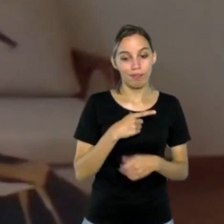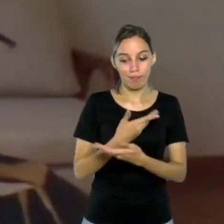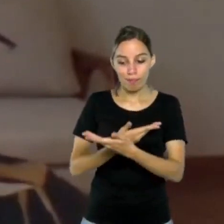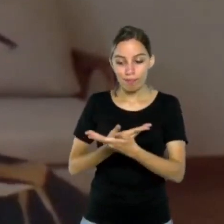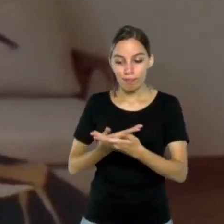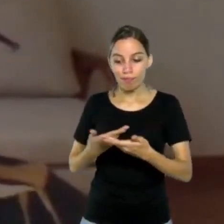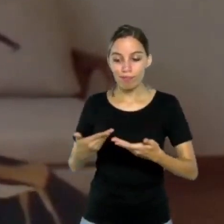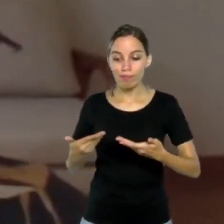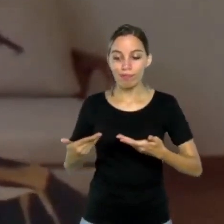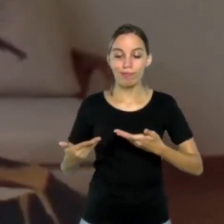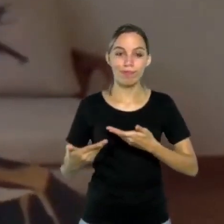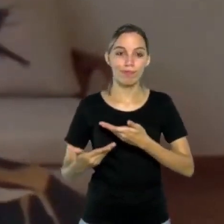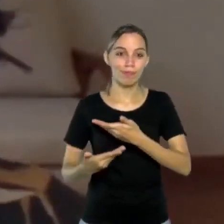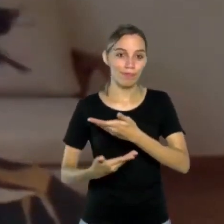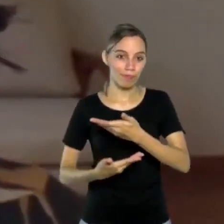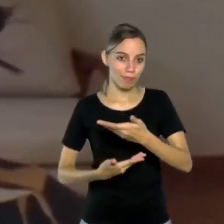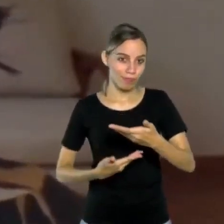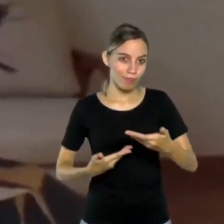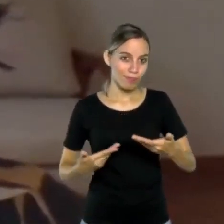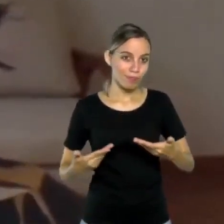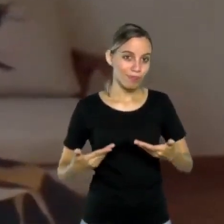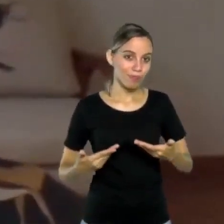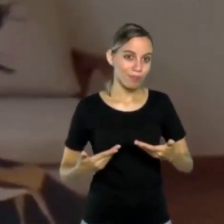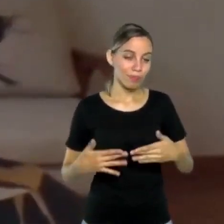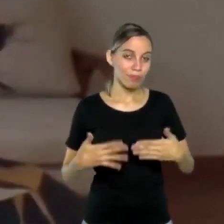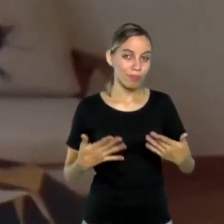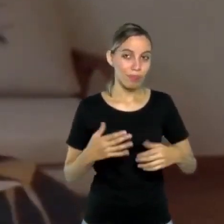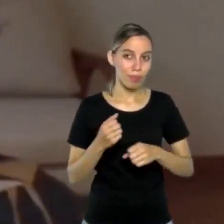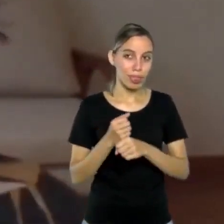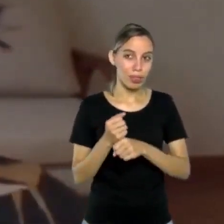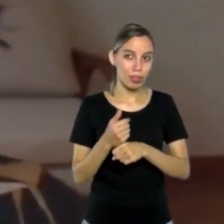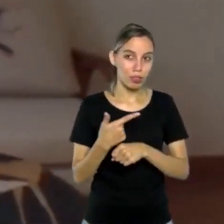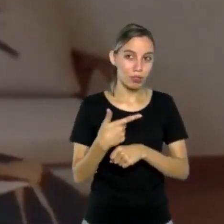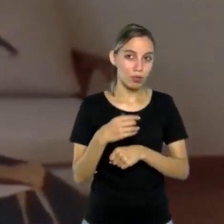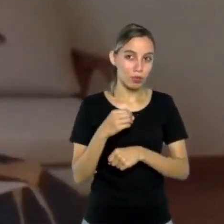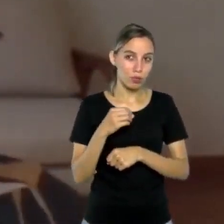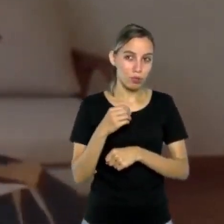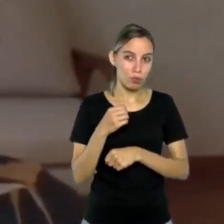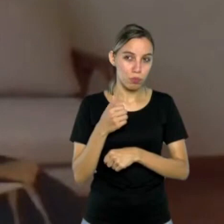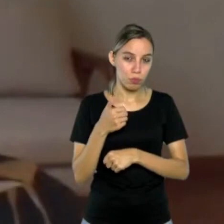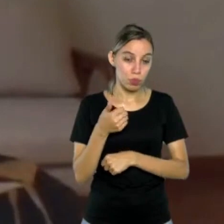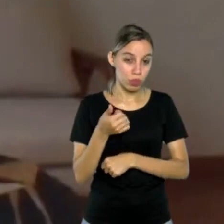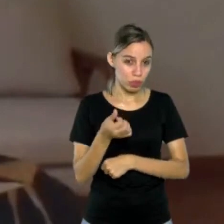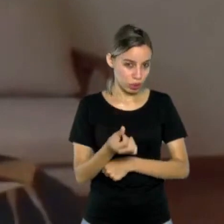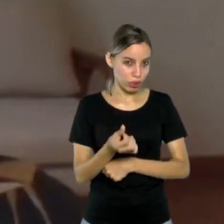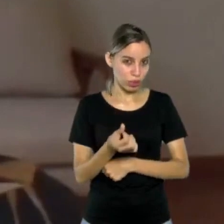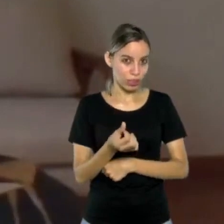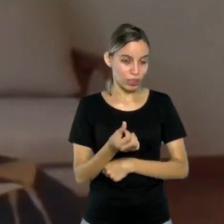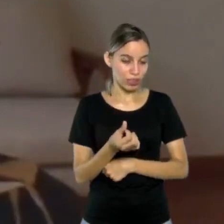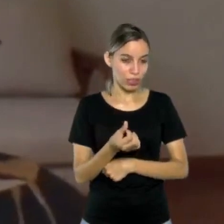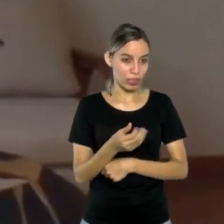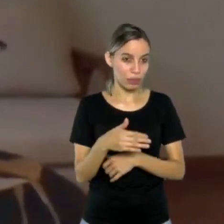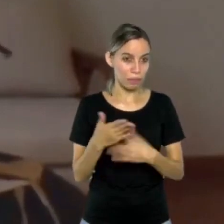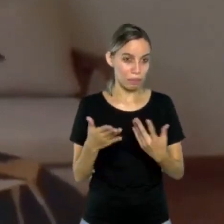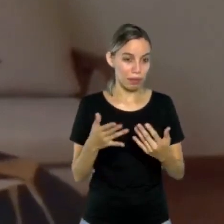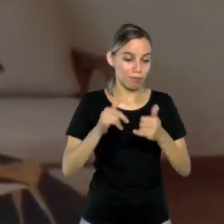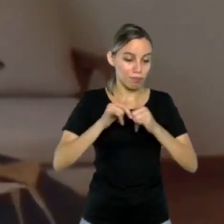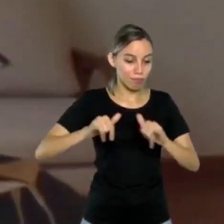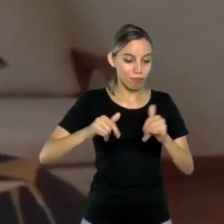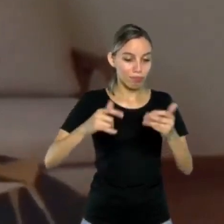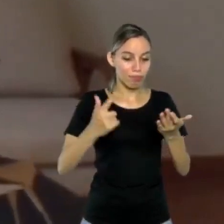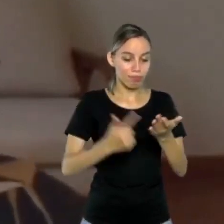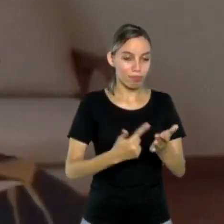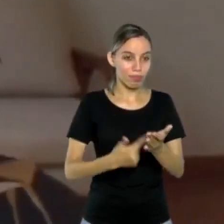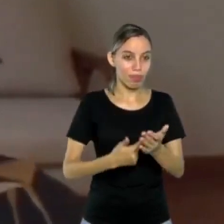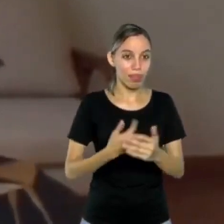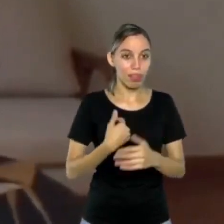Então, já em 2016, 16, quando eu lancei o caderno, eu já